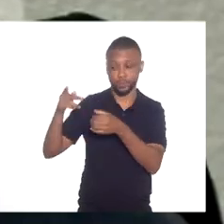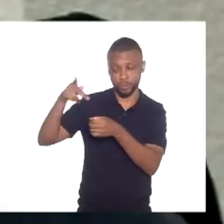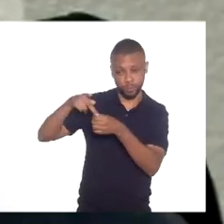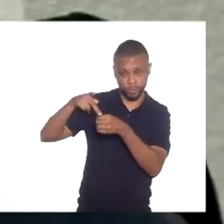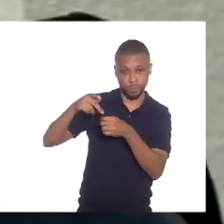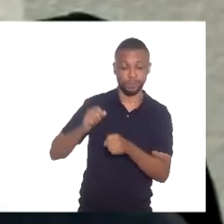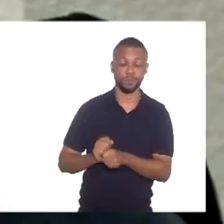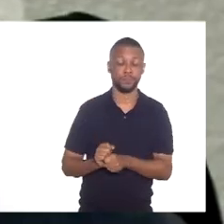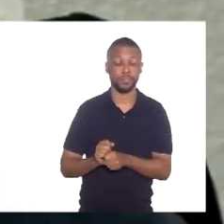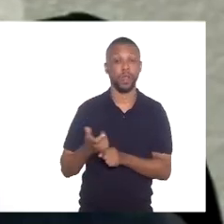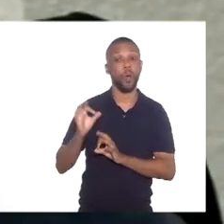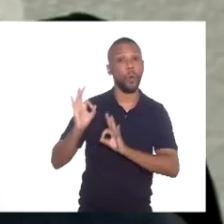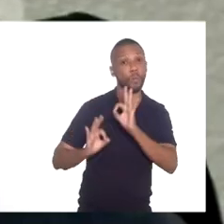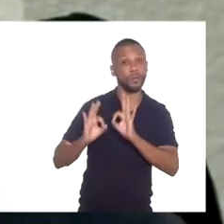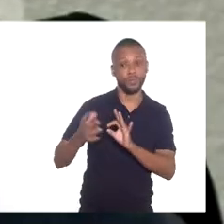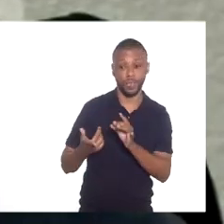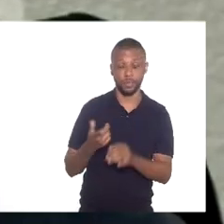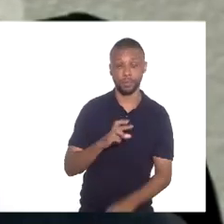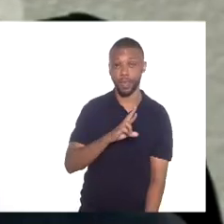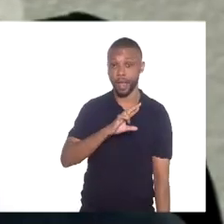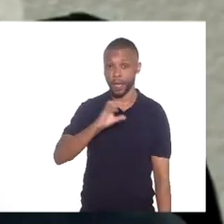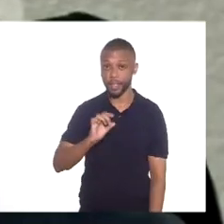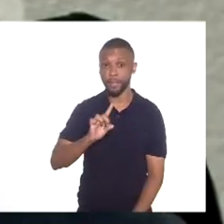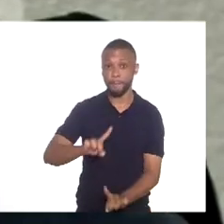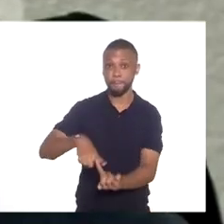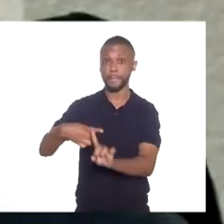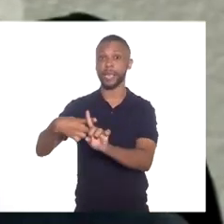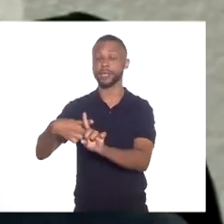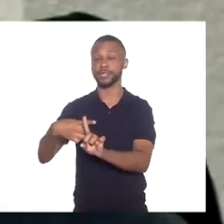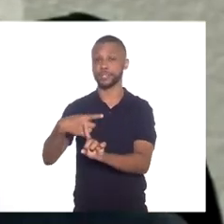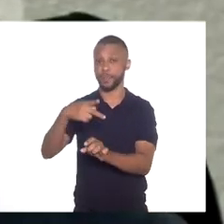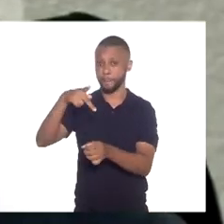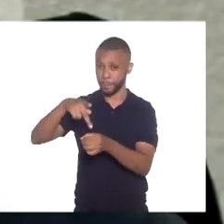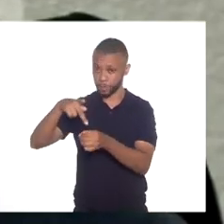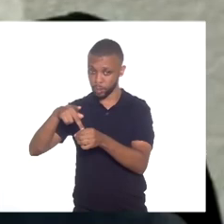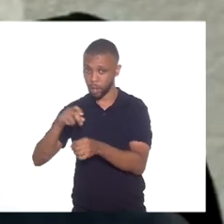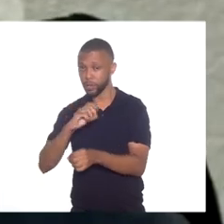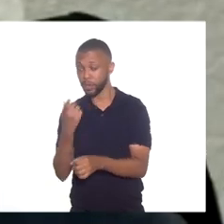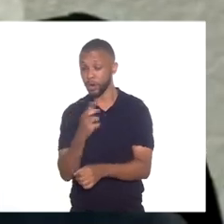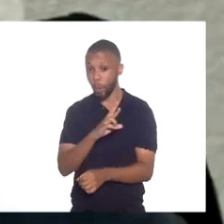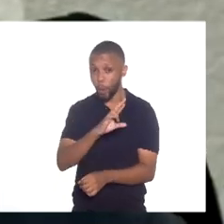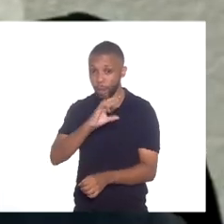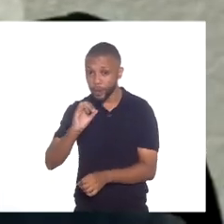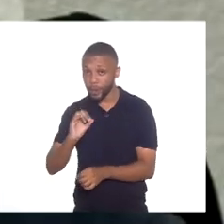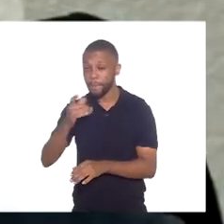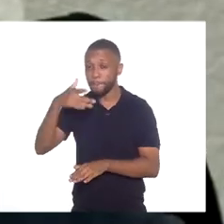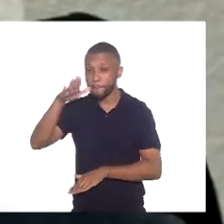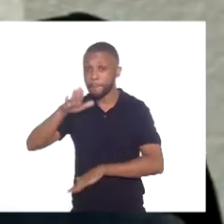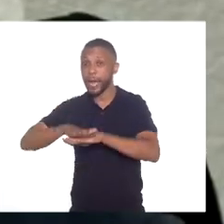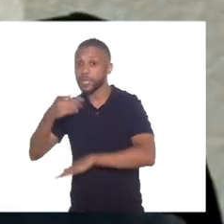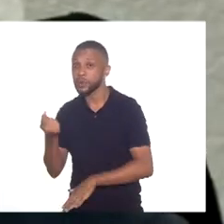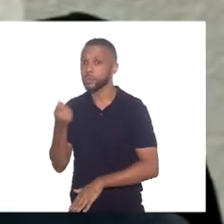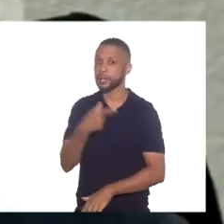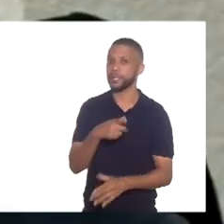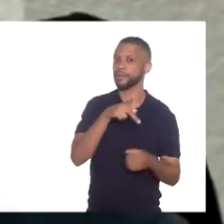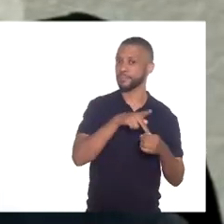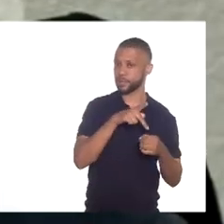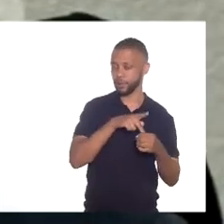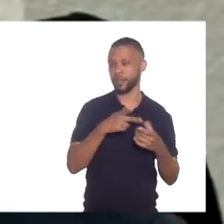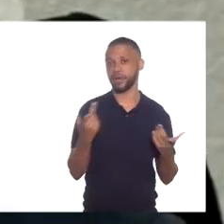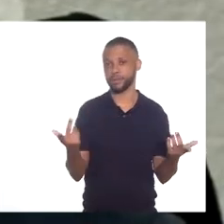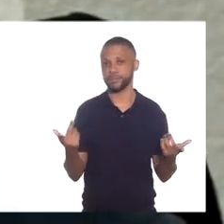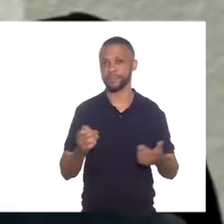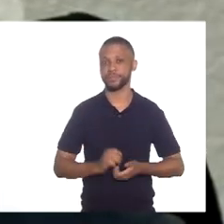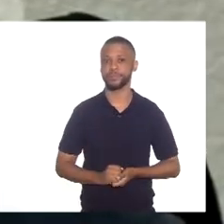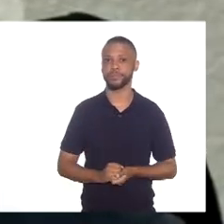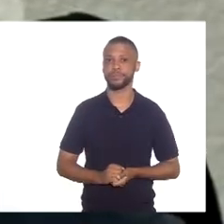Rio mais petróleo e Rio Além do Petróleo, porque também, na verdade, é uma riqueza que está fora, muito fora dos Estados Unidos. Então, não teve